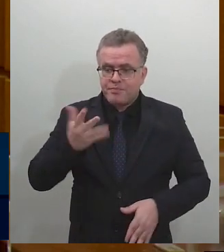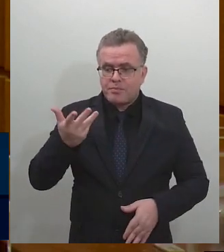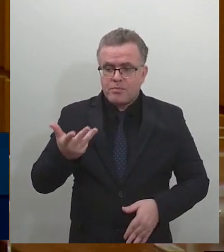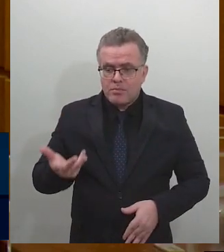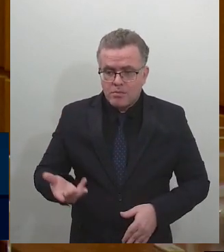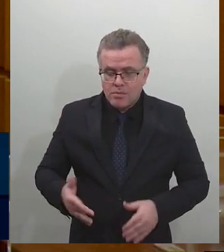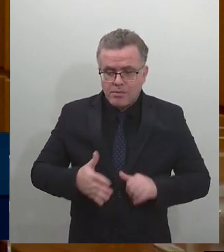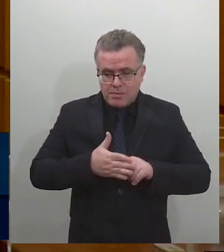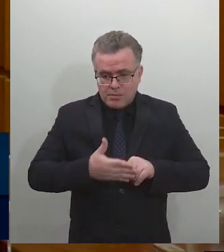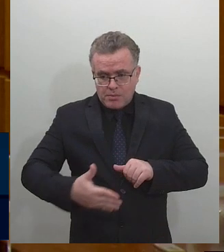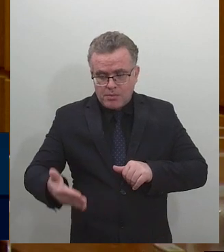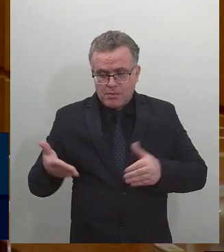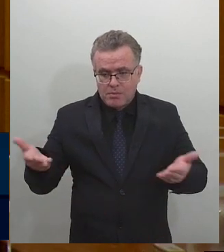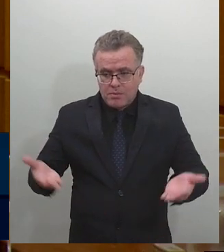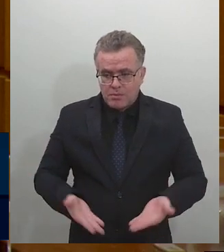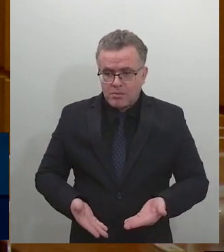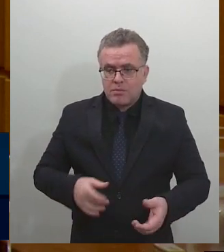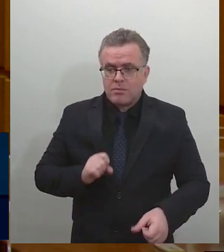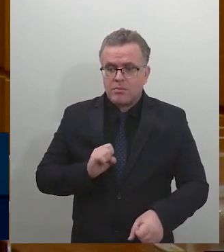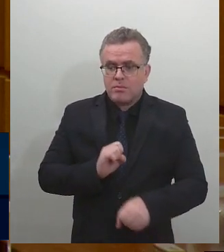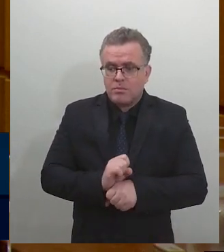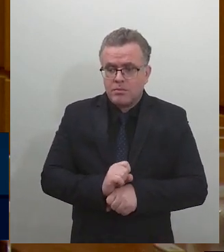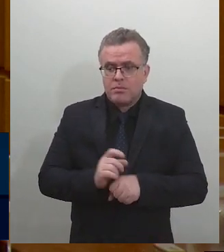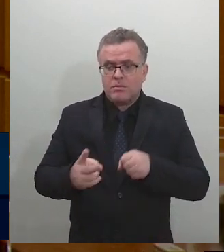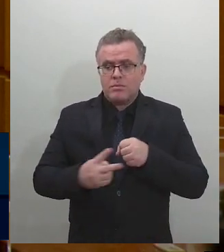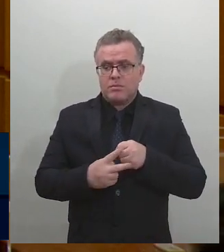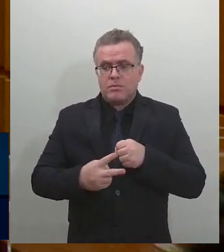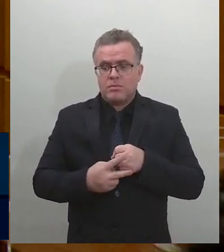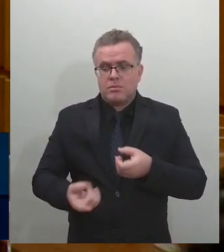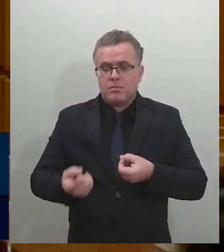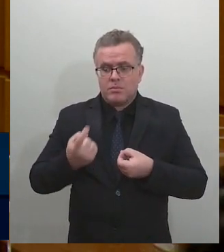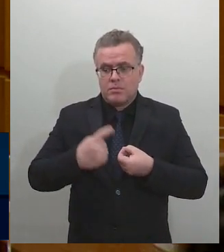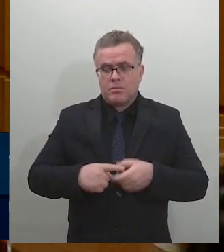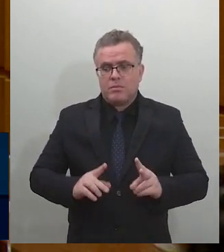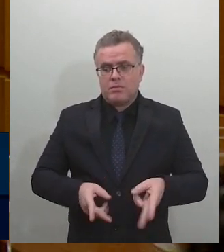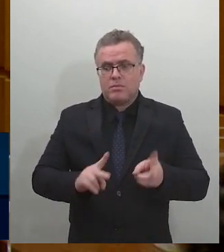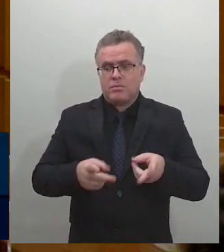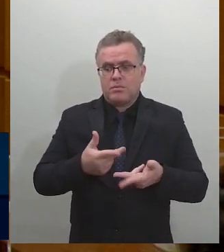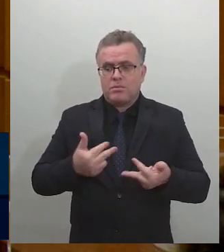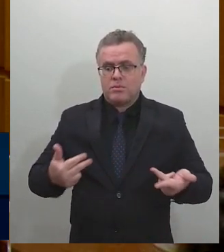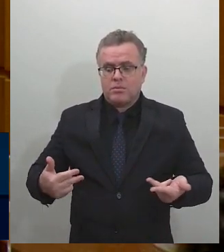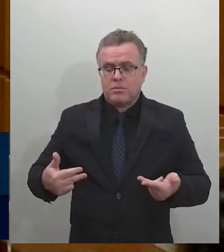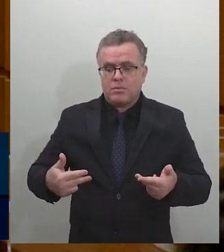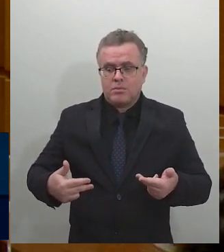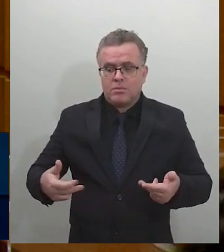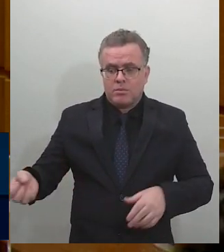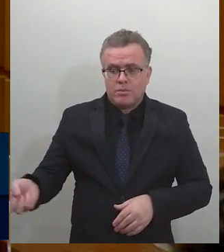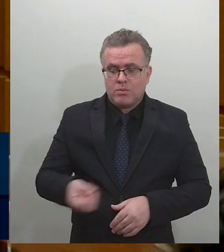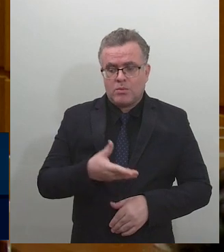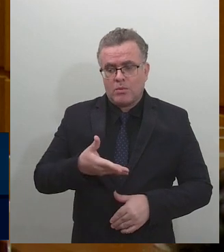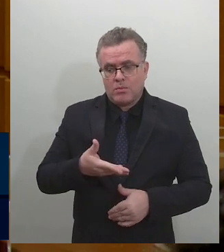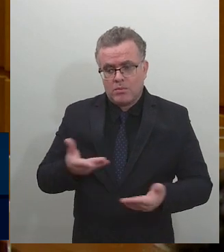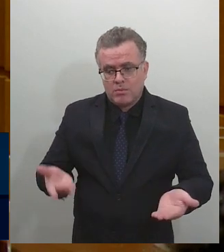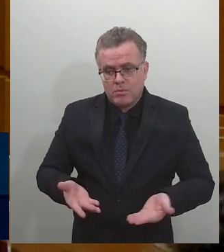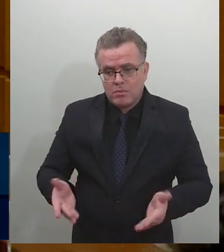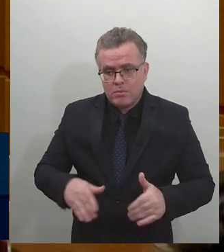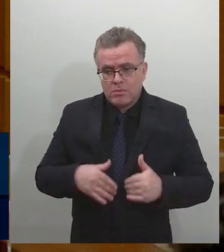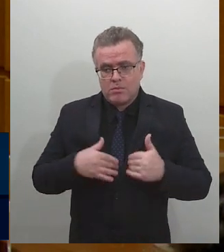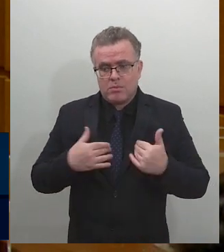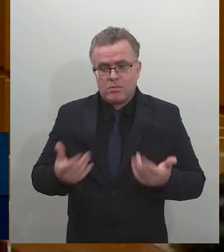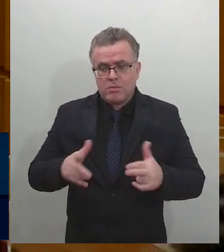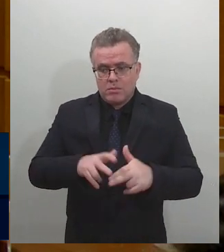sendo atraída para essas versões mais modernas do mesmo mal. Portanto, como deputada estadual e médica, quero